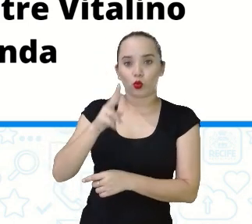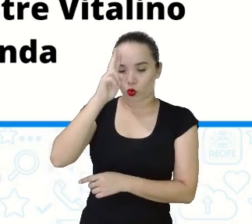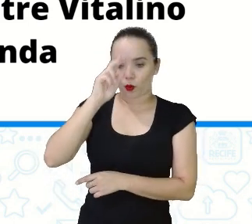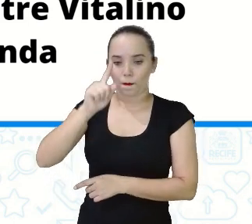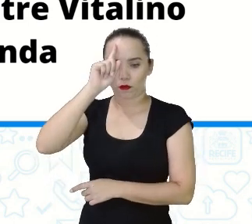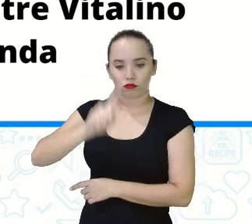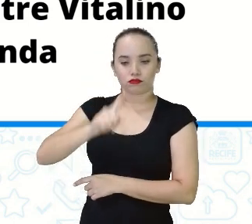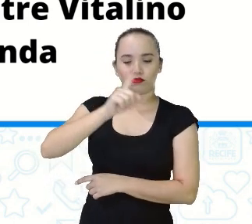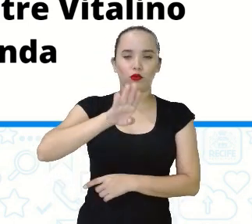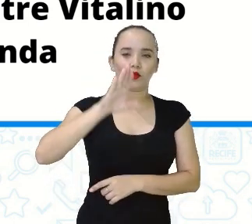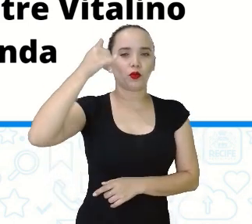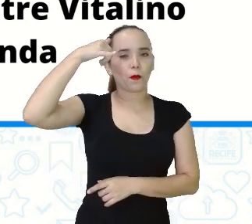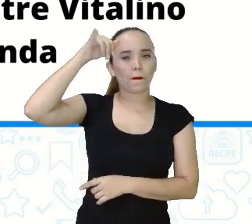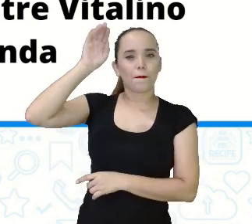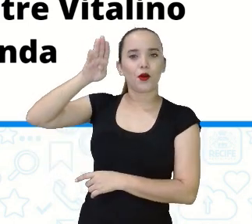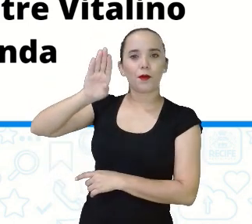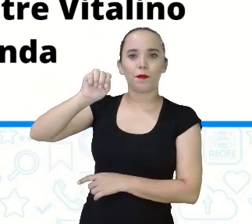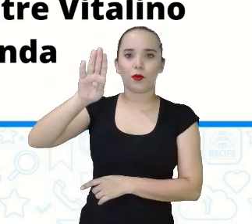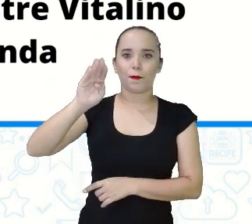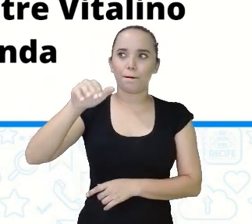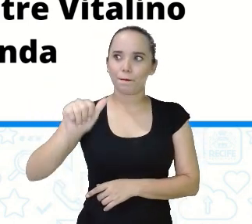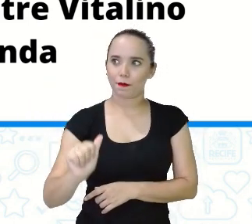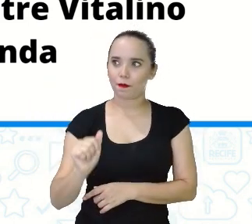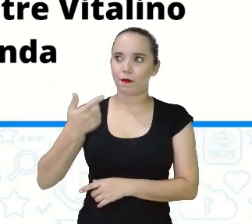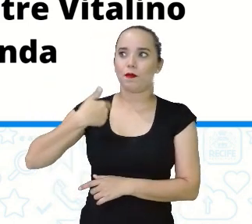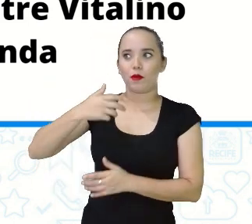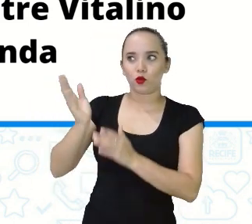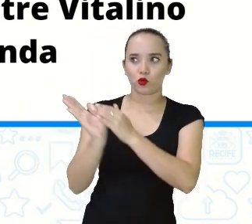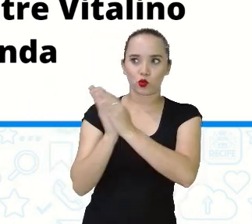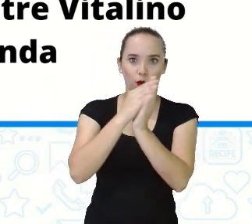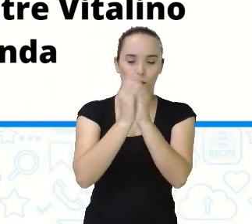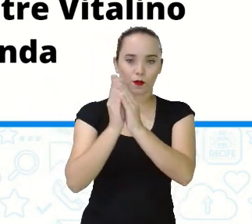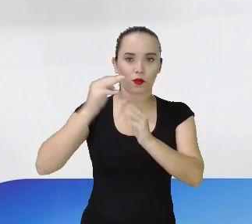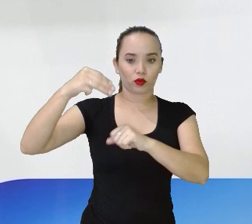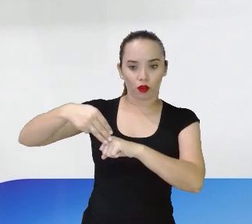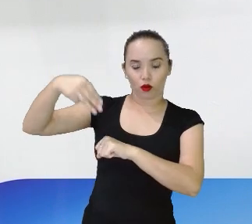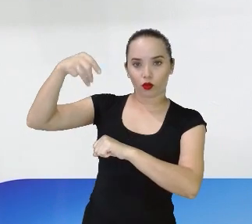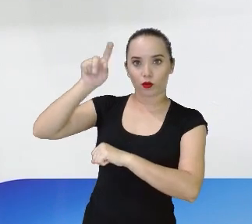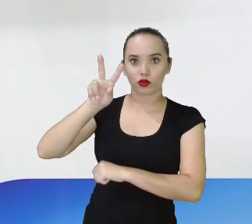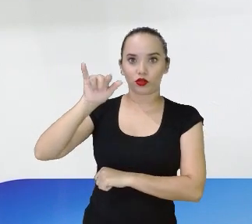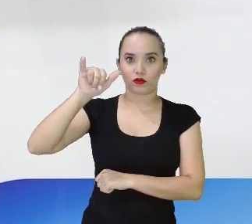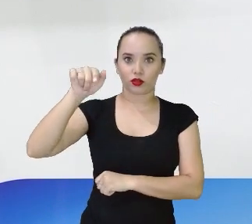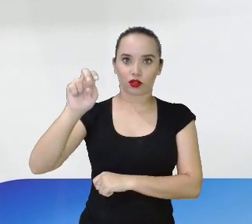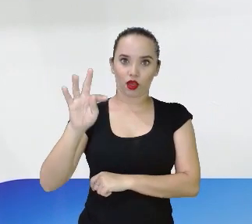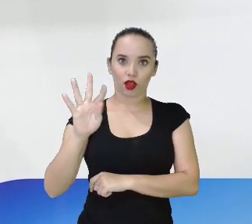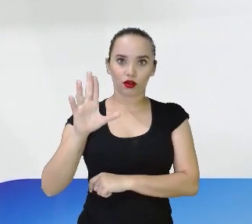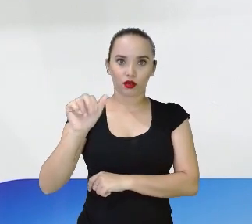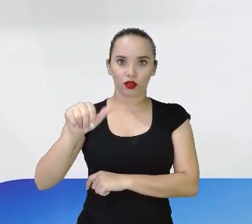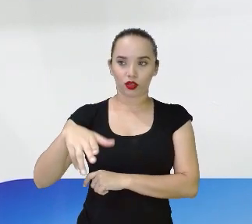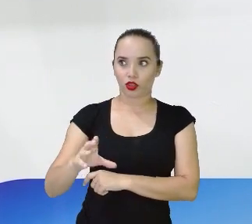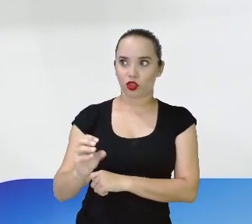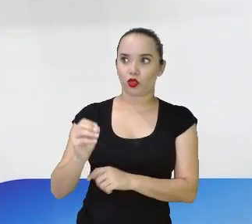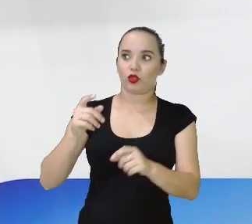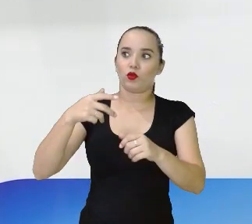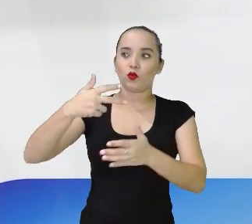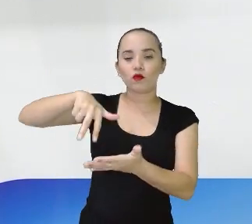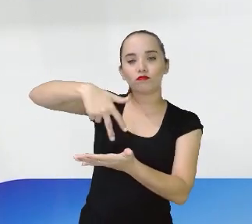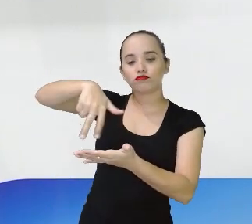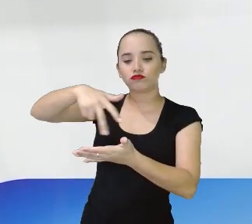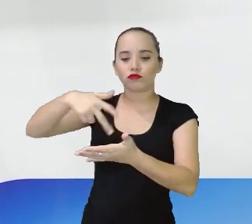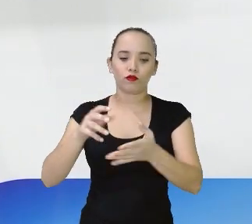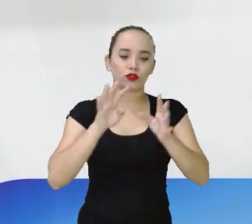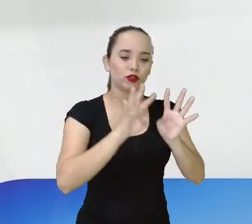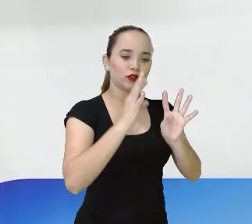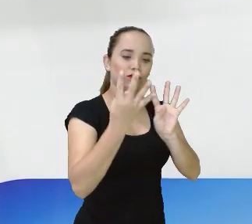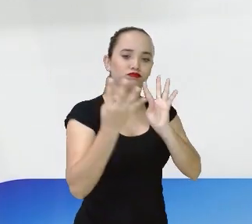dançando uma ciranda em Itamaracá. Olha só nesse trechinho a gente já viu vários